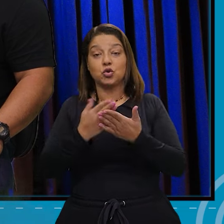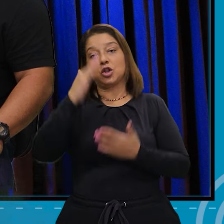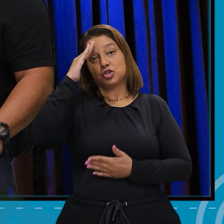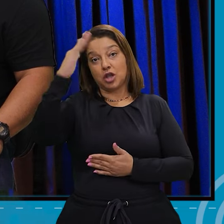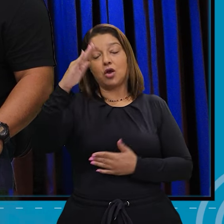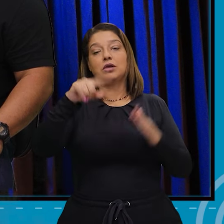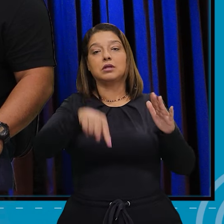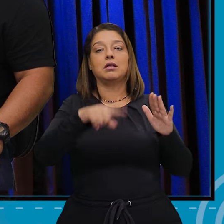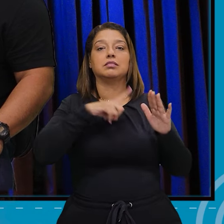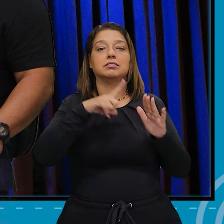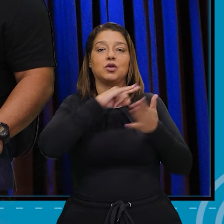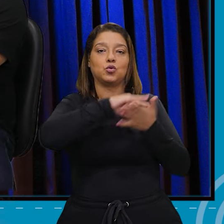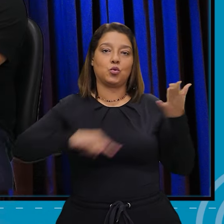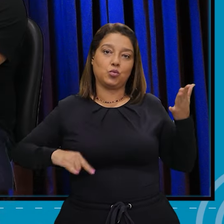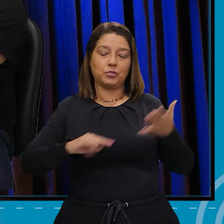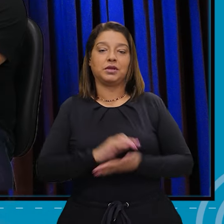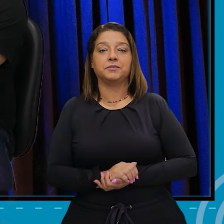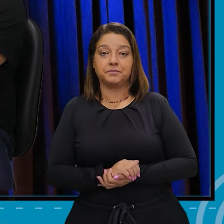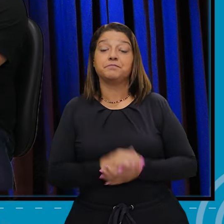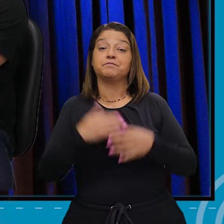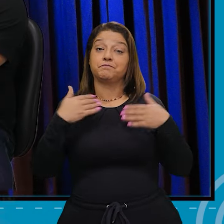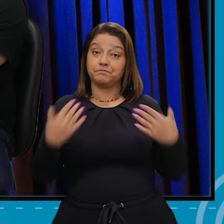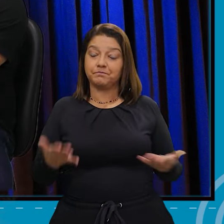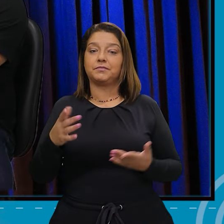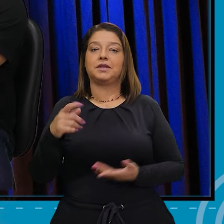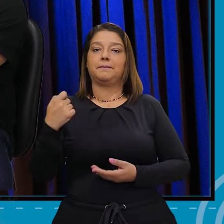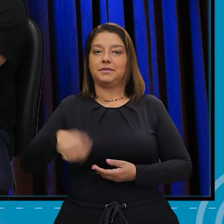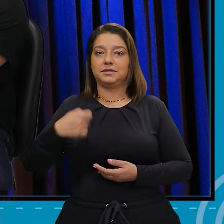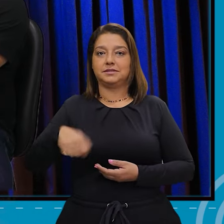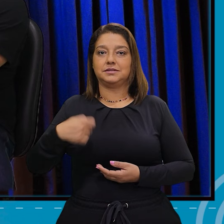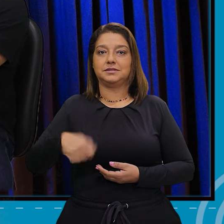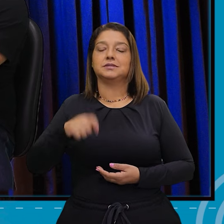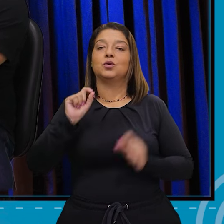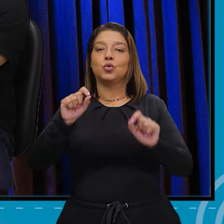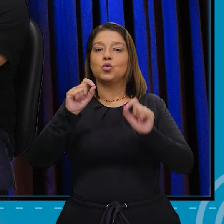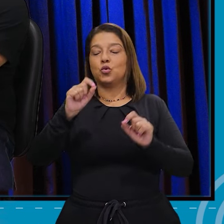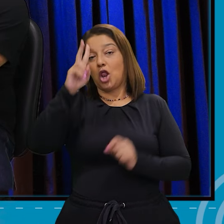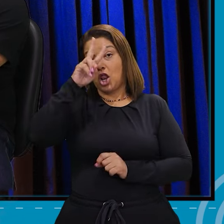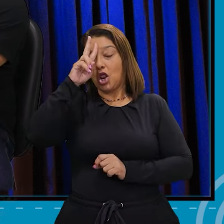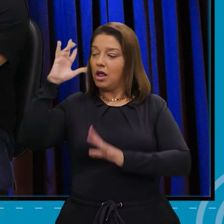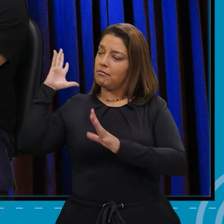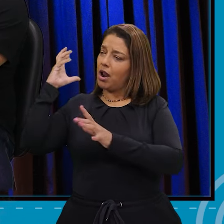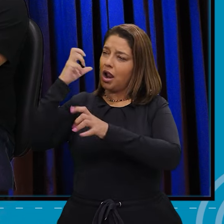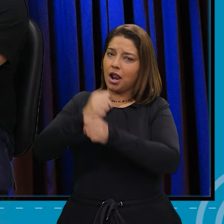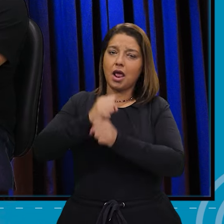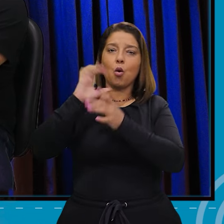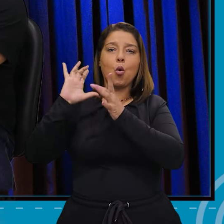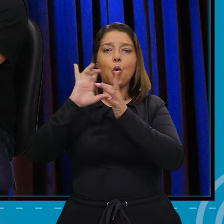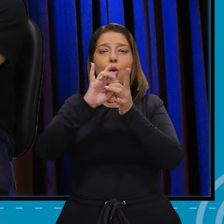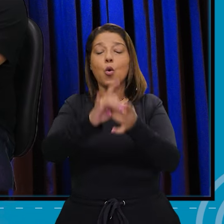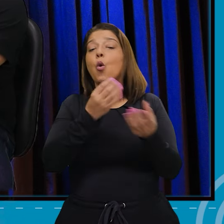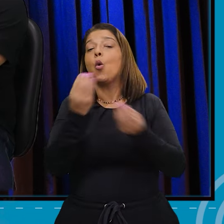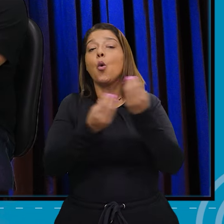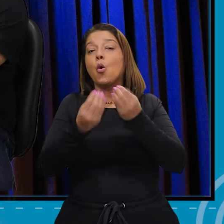o DCGO ampliado. É necessário historicizar um pouquinho rapidamente o contexto dessas lutas, como